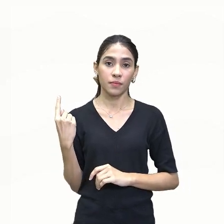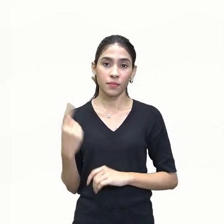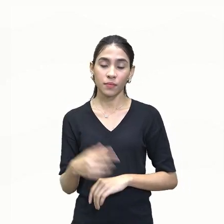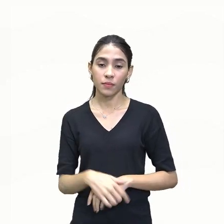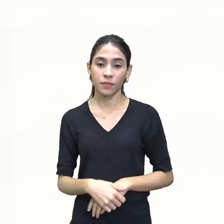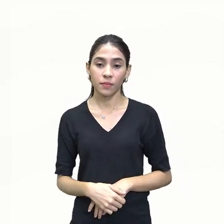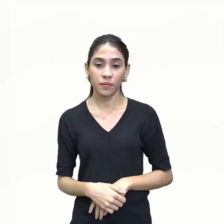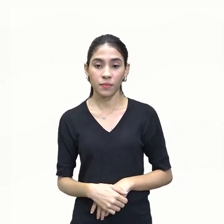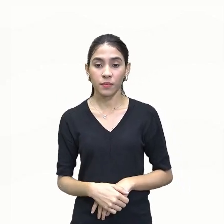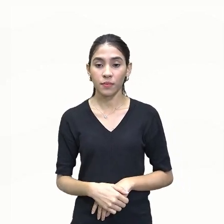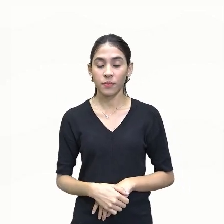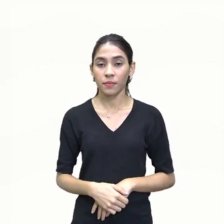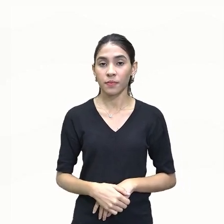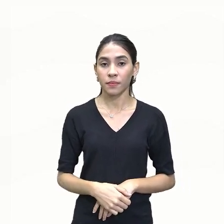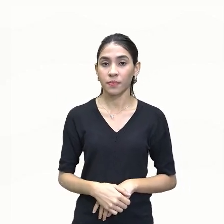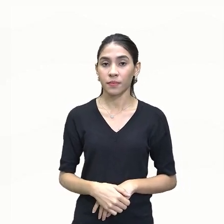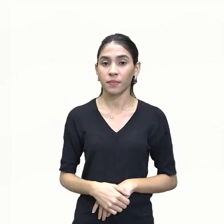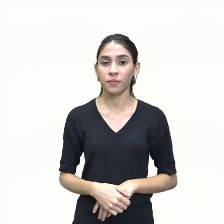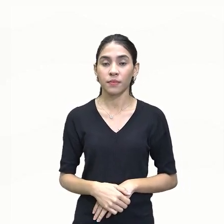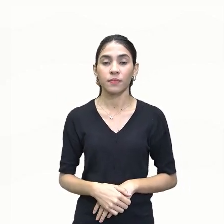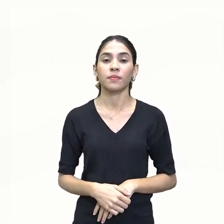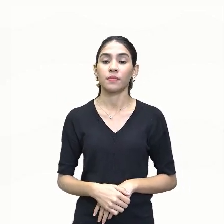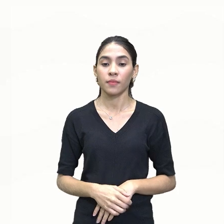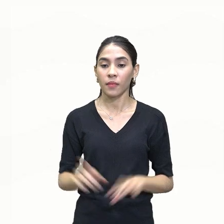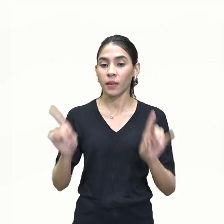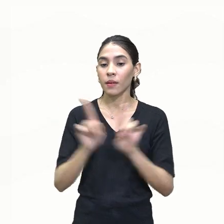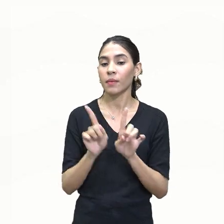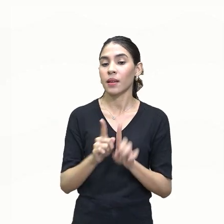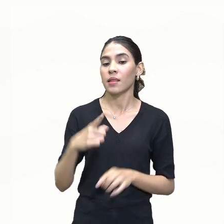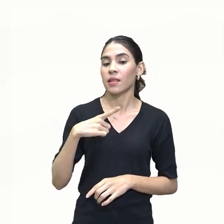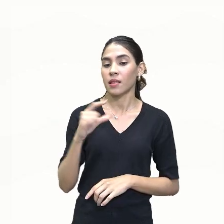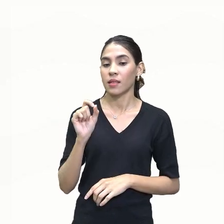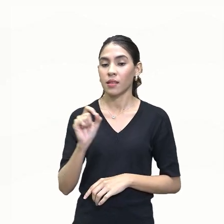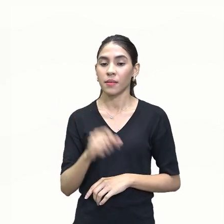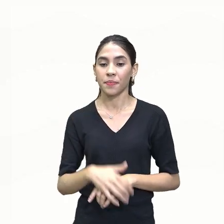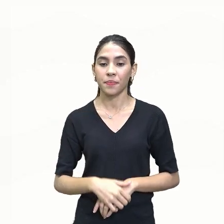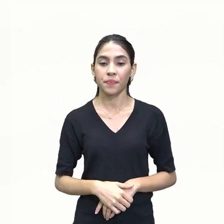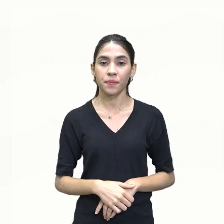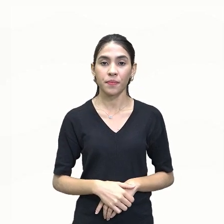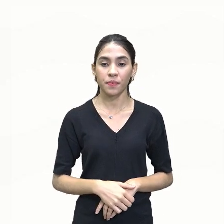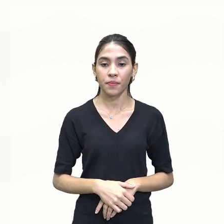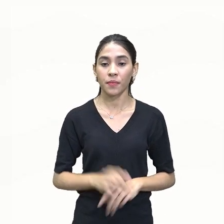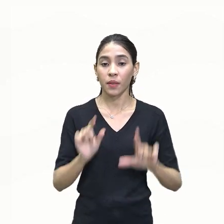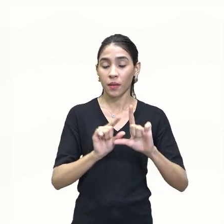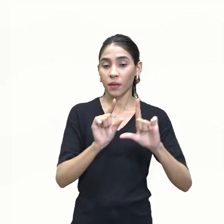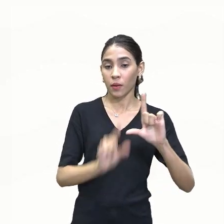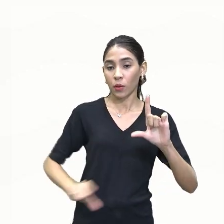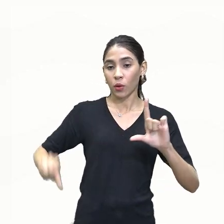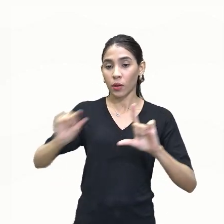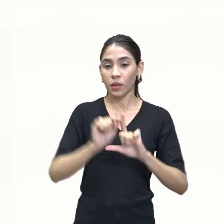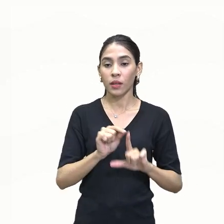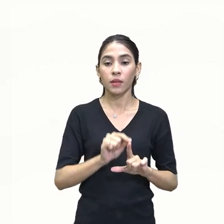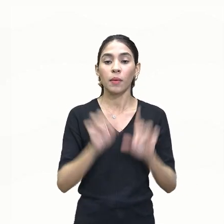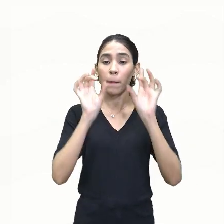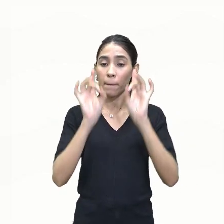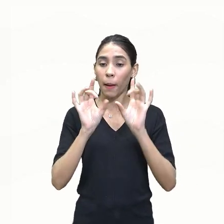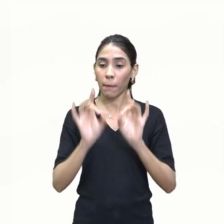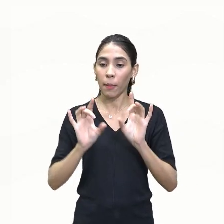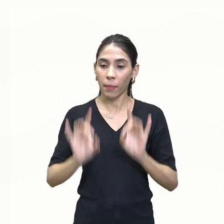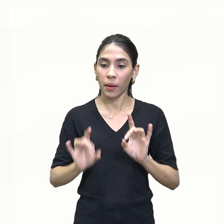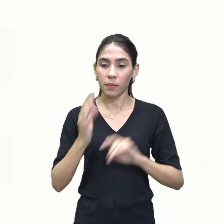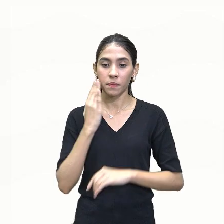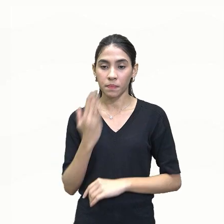dele. Continuando, nós temos também aqui, como eu havia falado, logaritmos especiais,